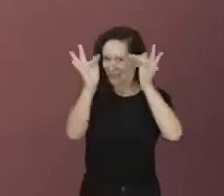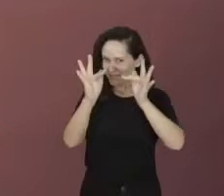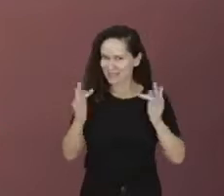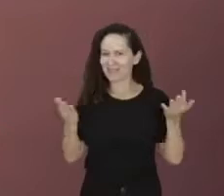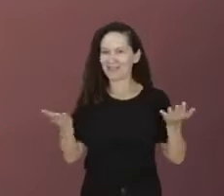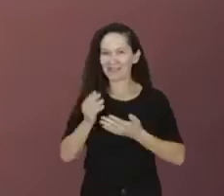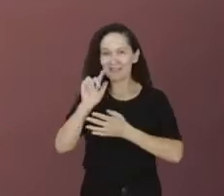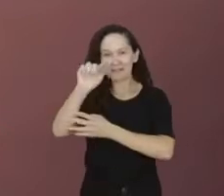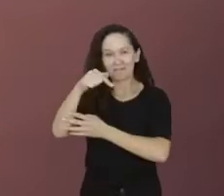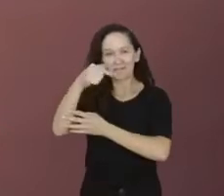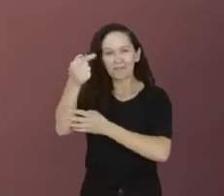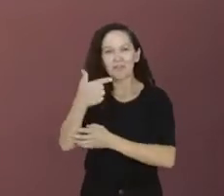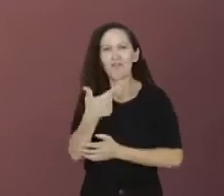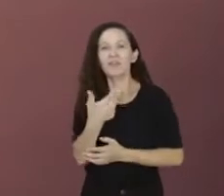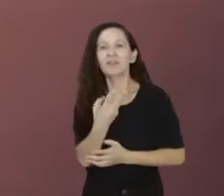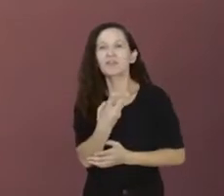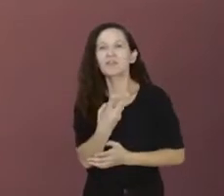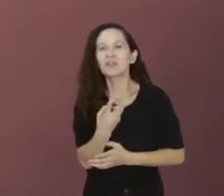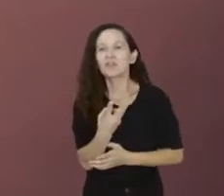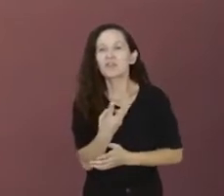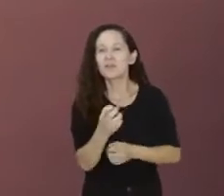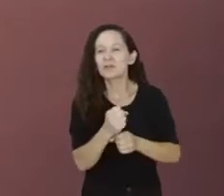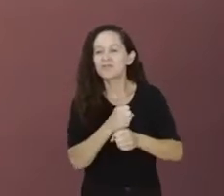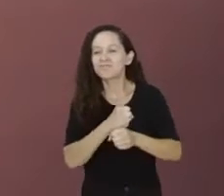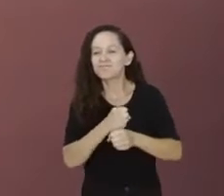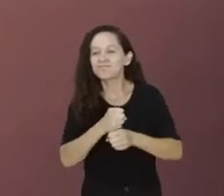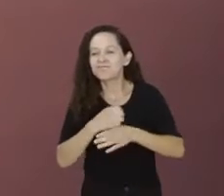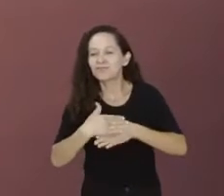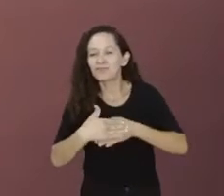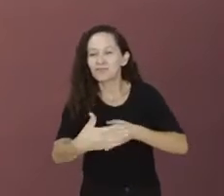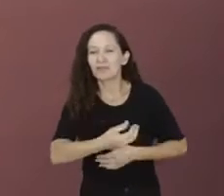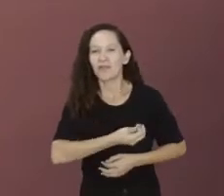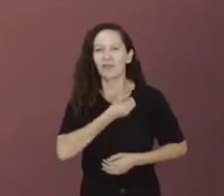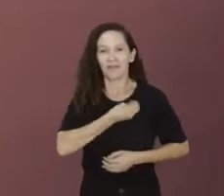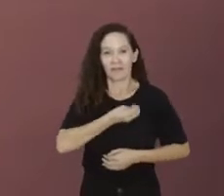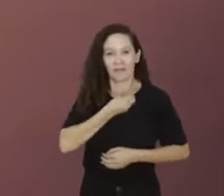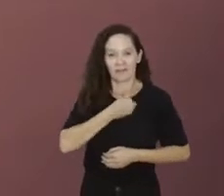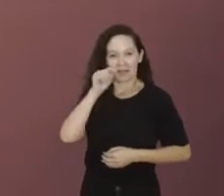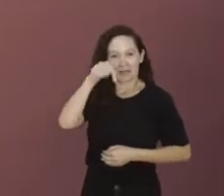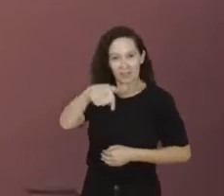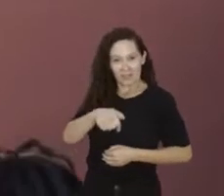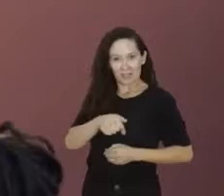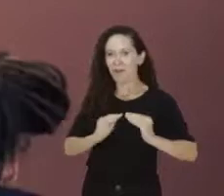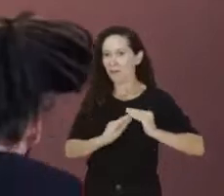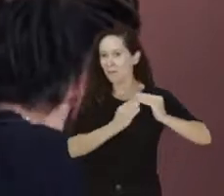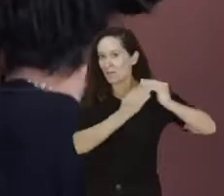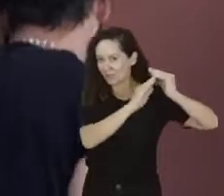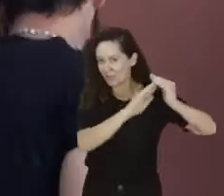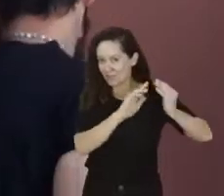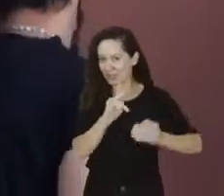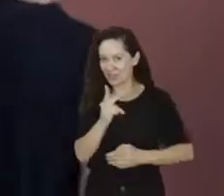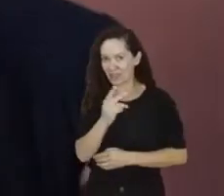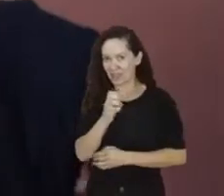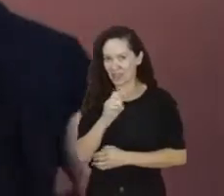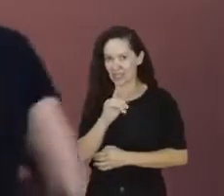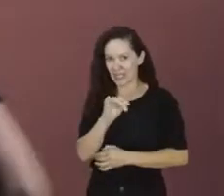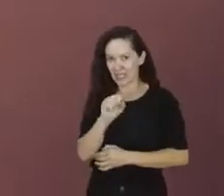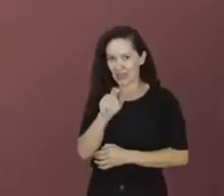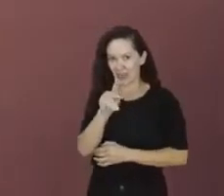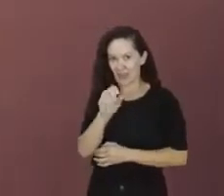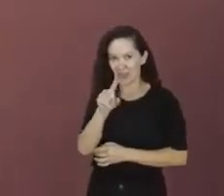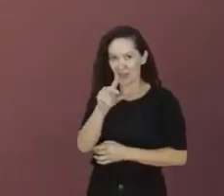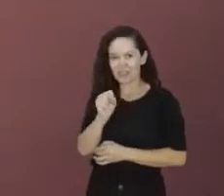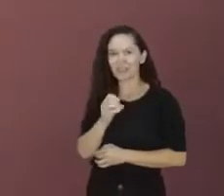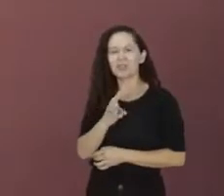23 anos vivendo aqui em Heliópolis, assim, né, e conhecendo essa história de